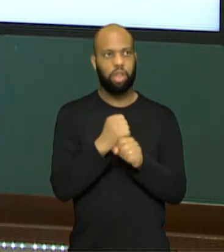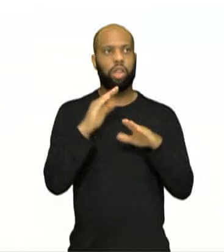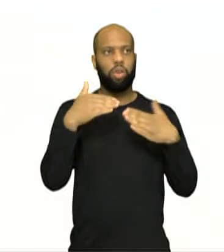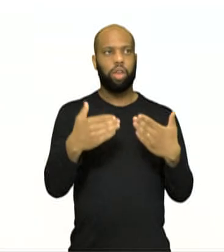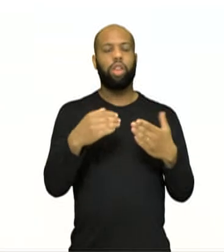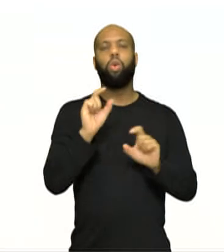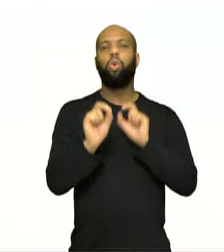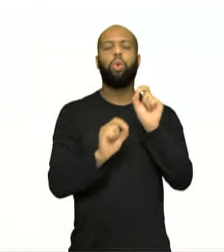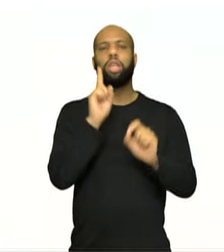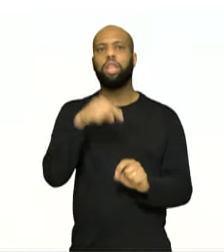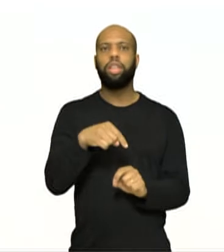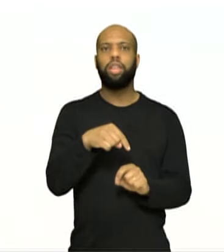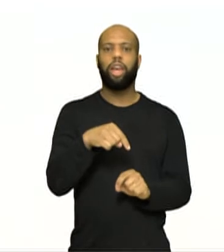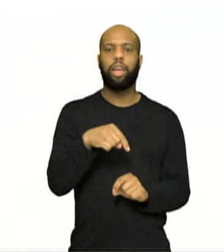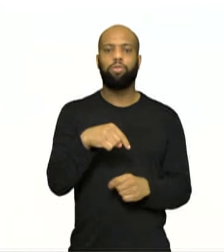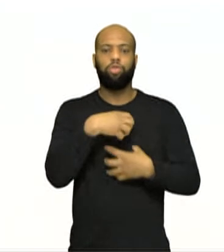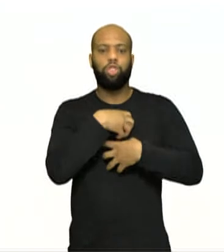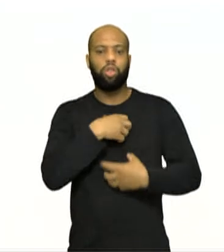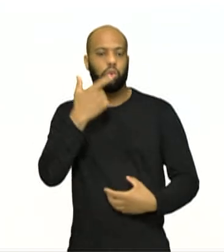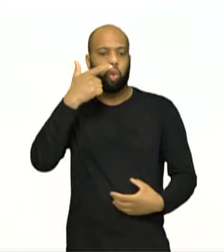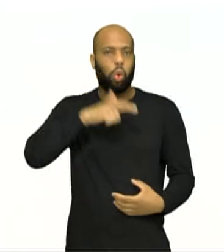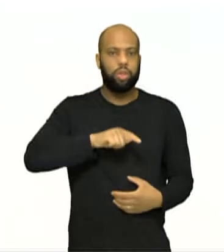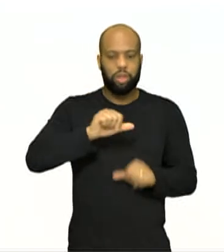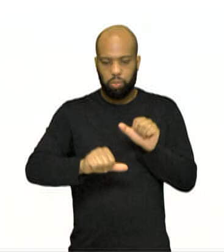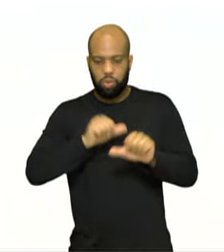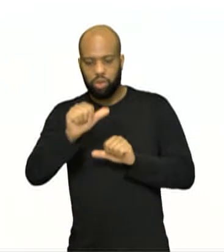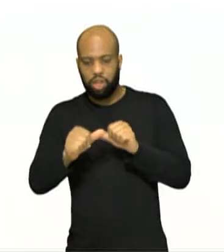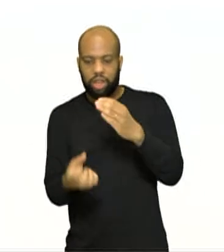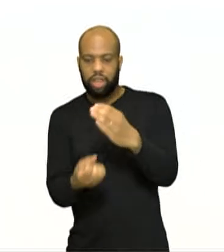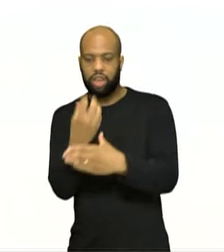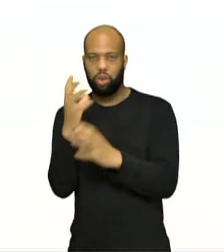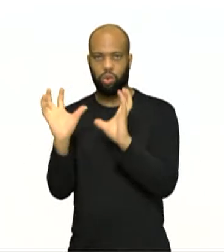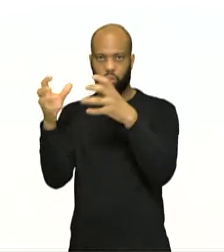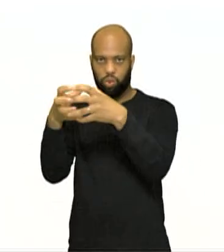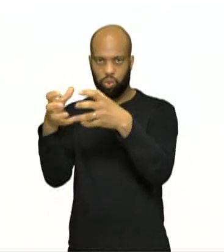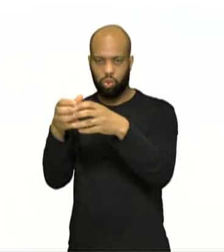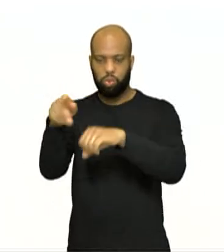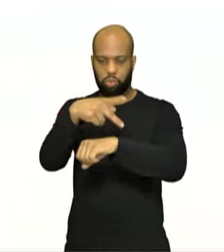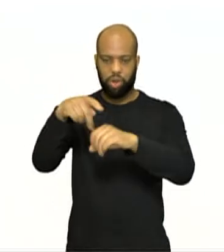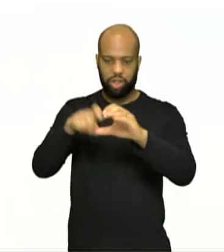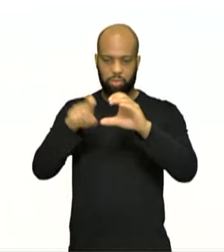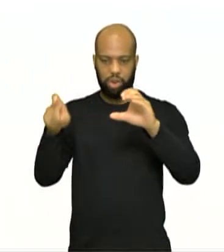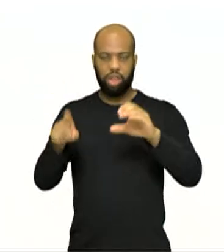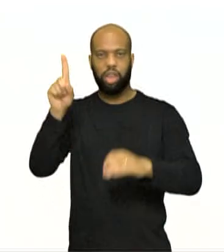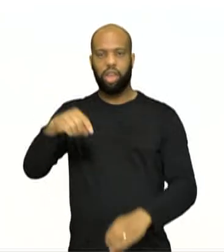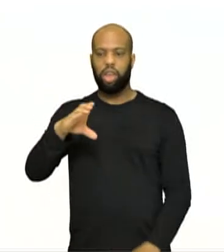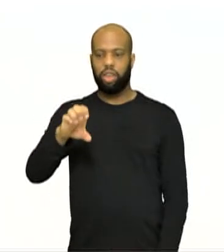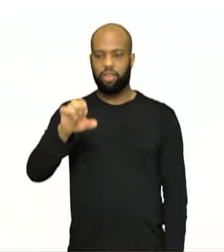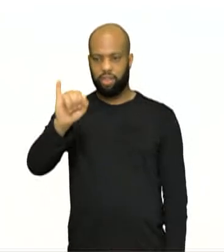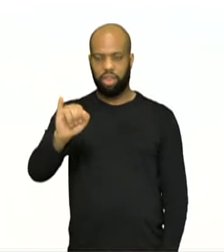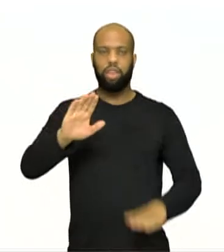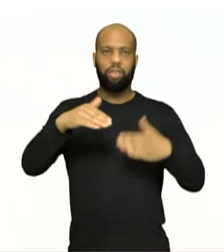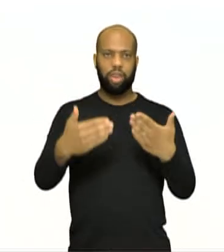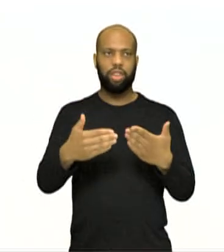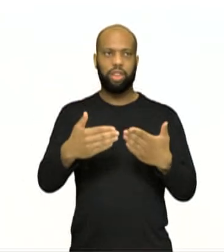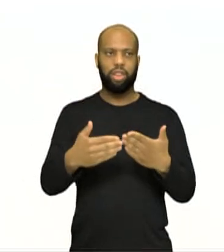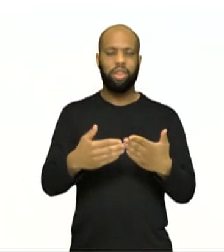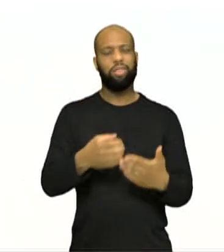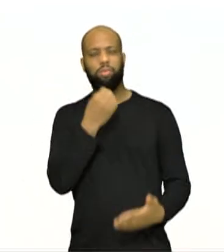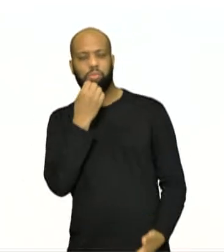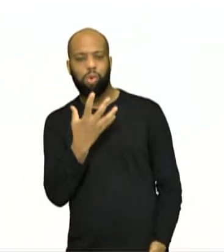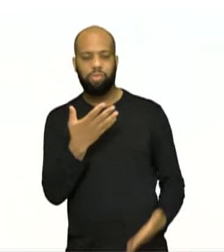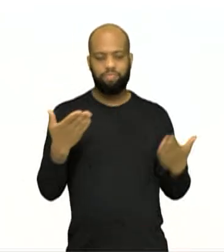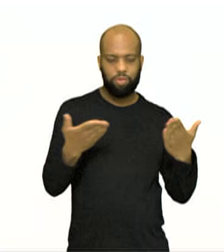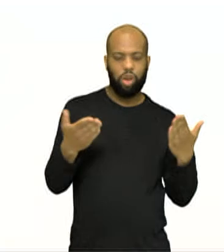Uma saída para isso foi a formação da Comunidade dos Estados Independentes, que não é muito bem